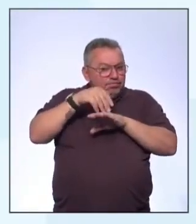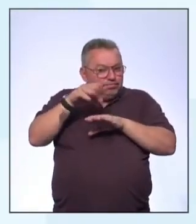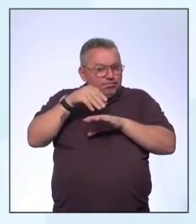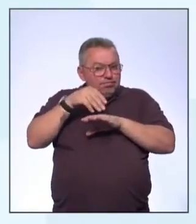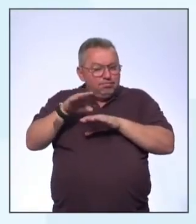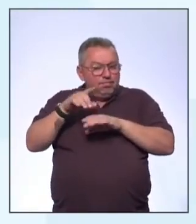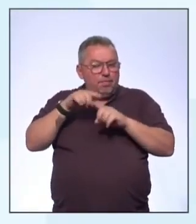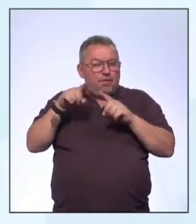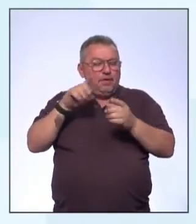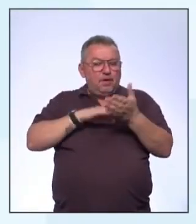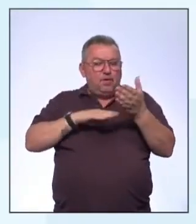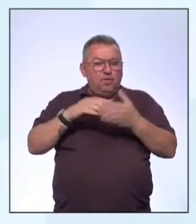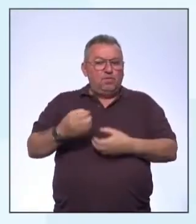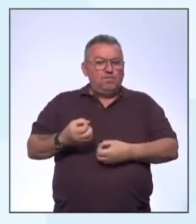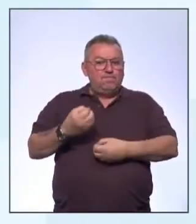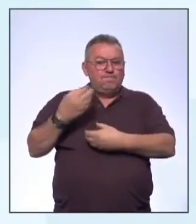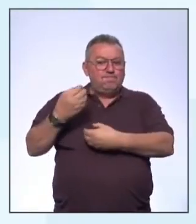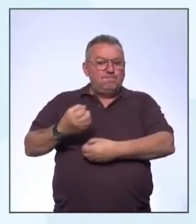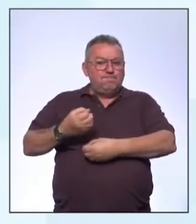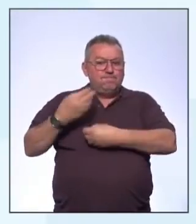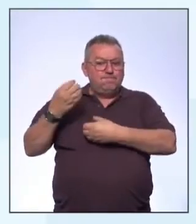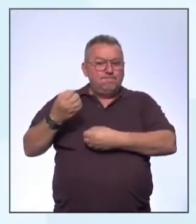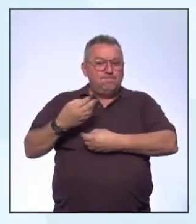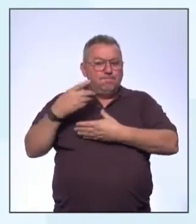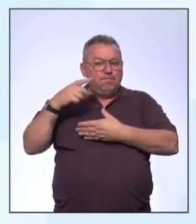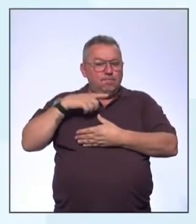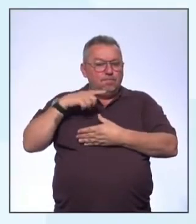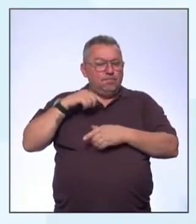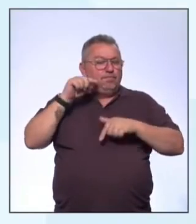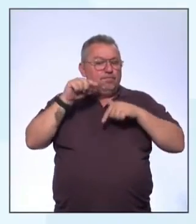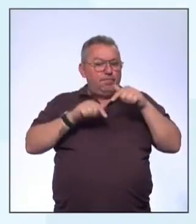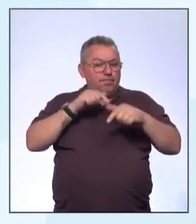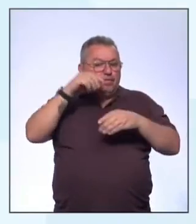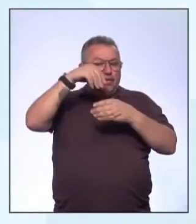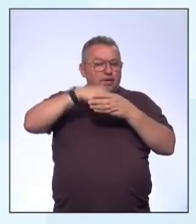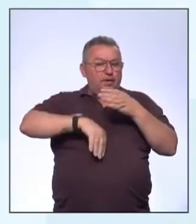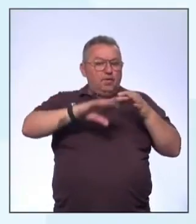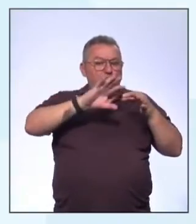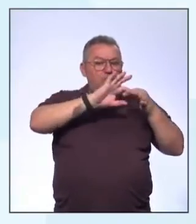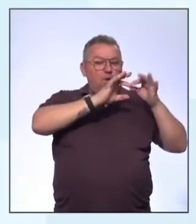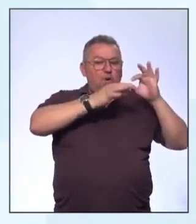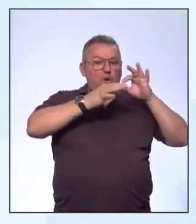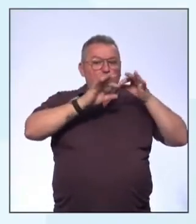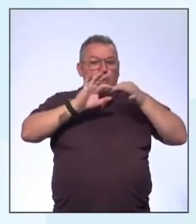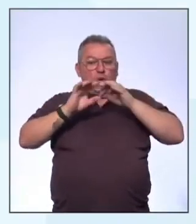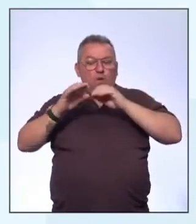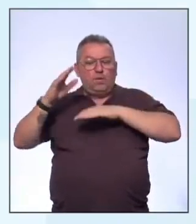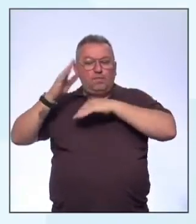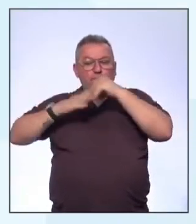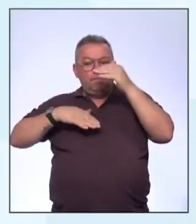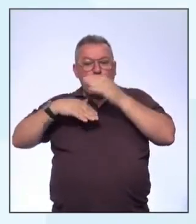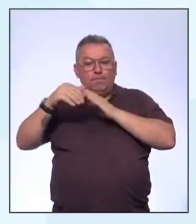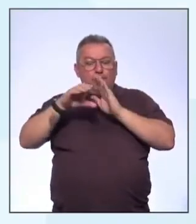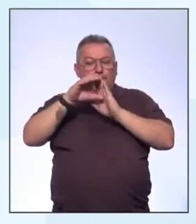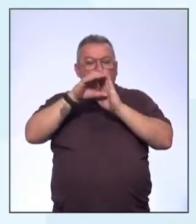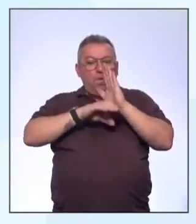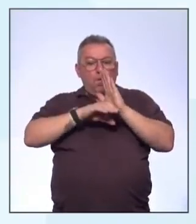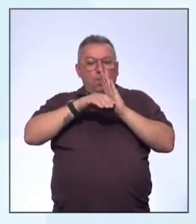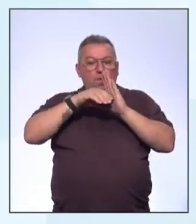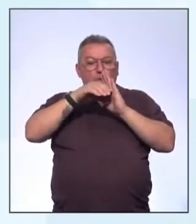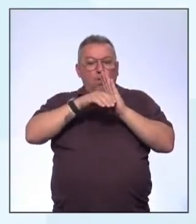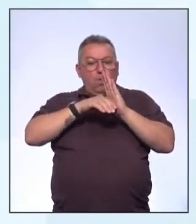as informações que nós estamos trabalhando dentro do contexto das habilidades do currículo